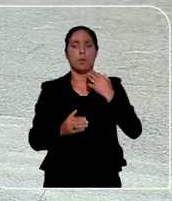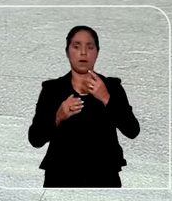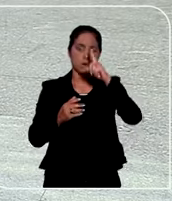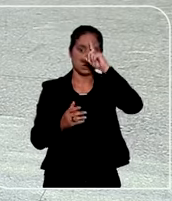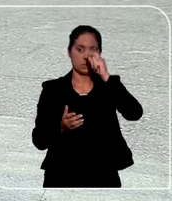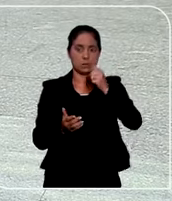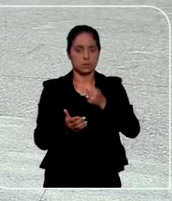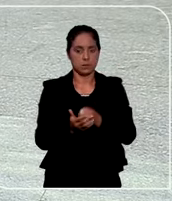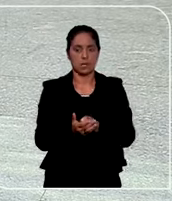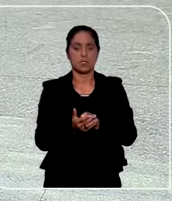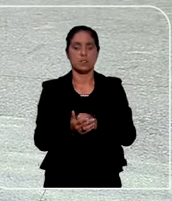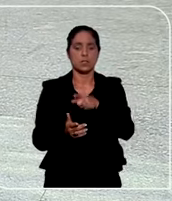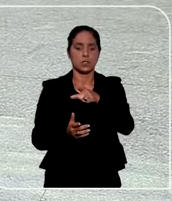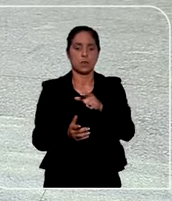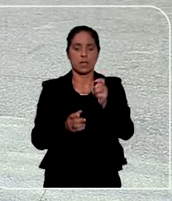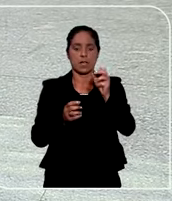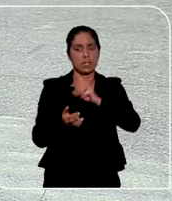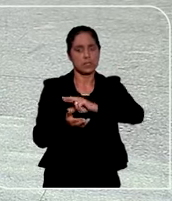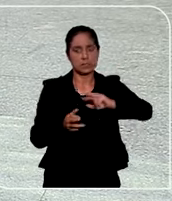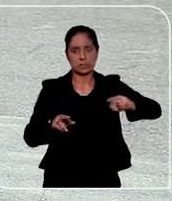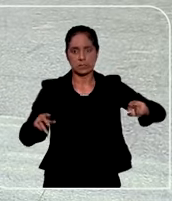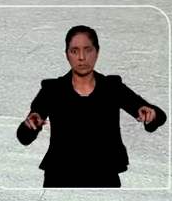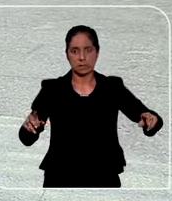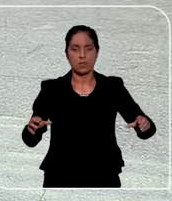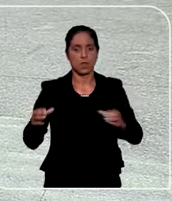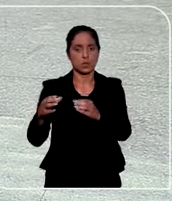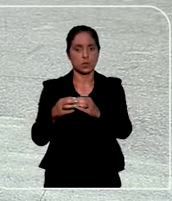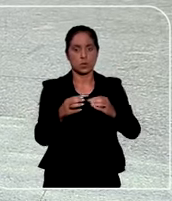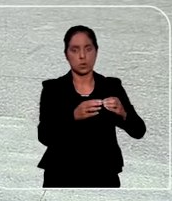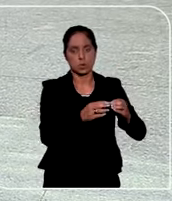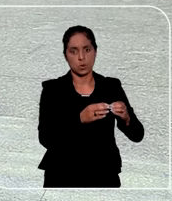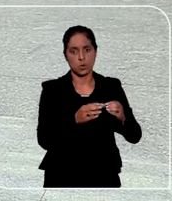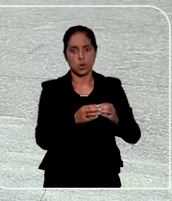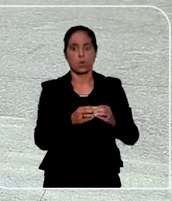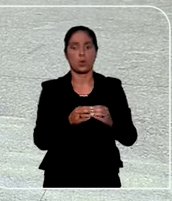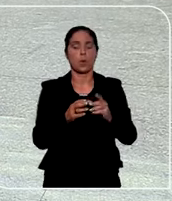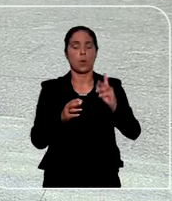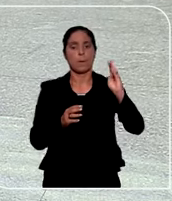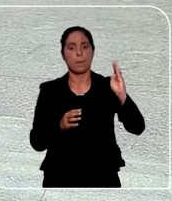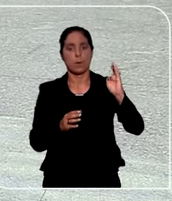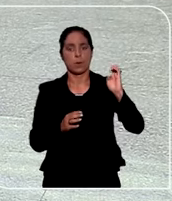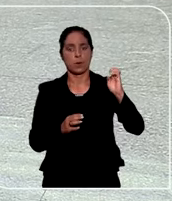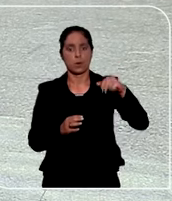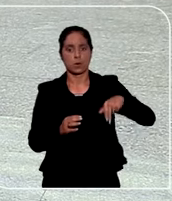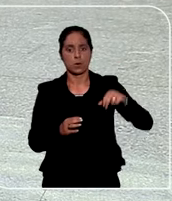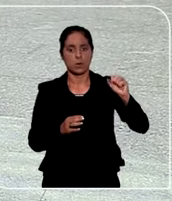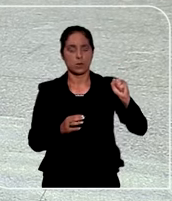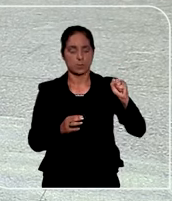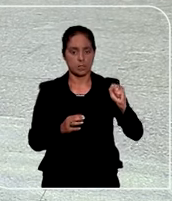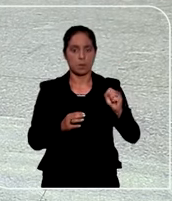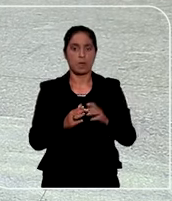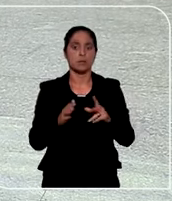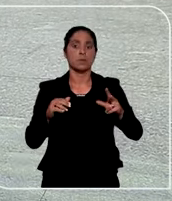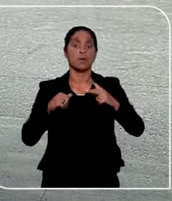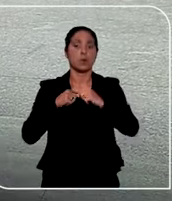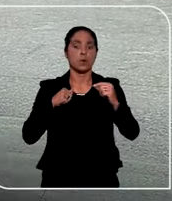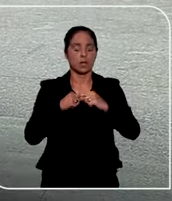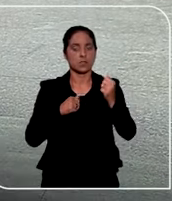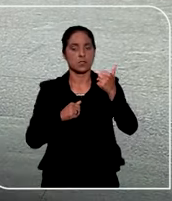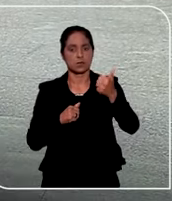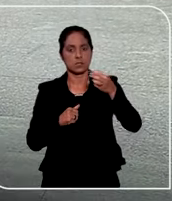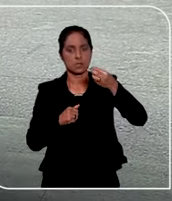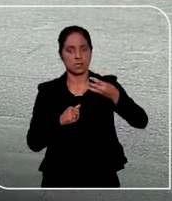lícito inscreveu o devedor executado na central Nacional de indisponibilidade de bens conforme prevê o artigo